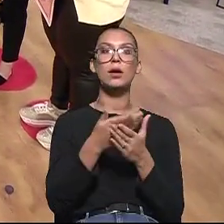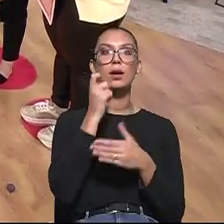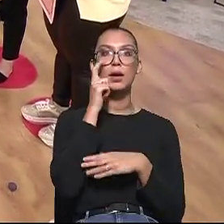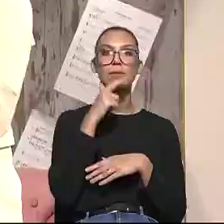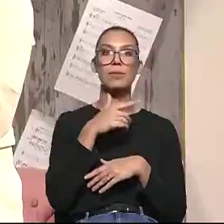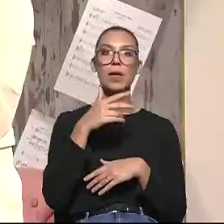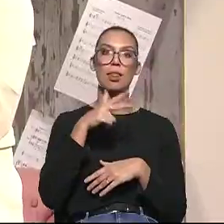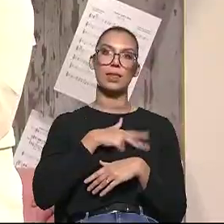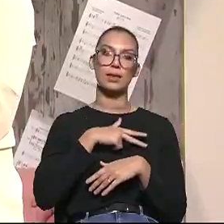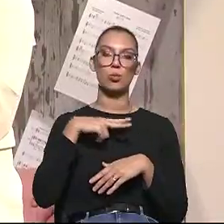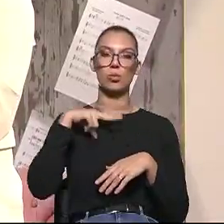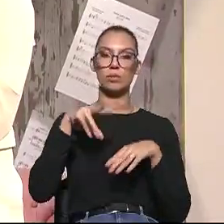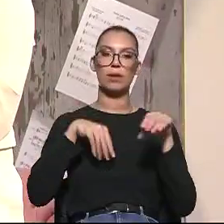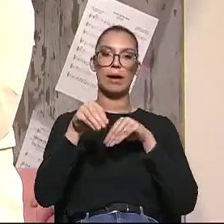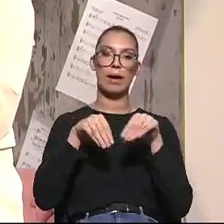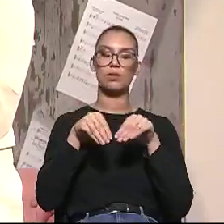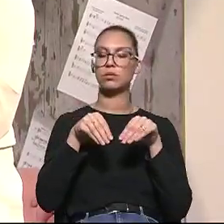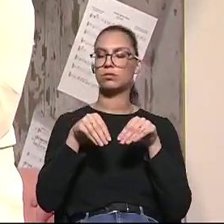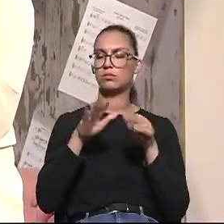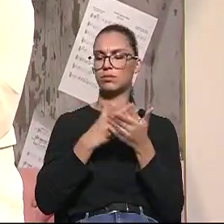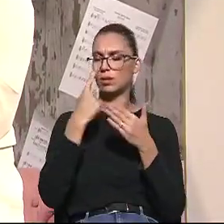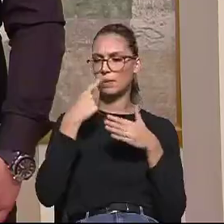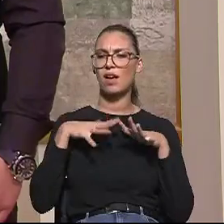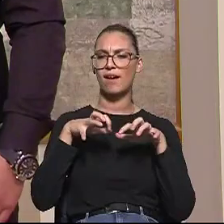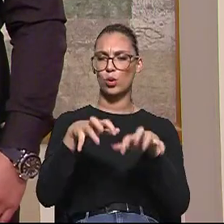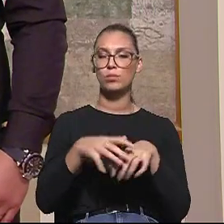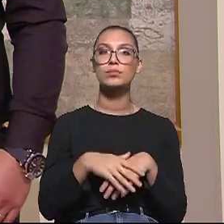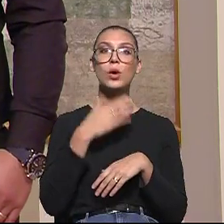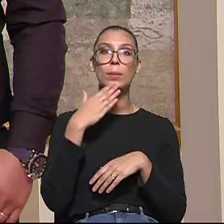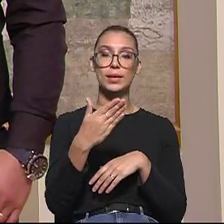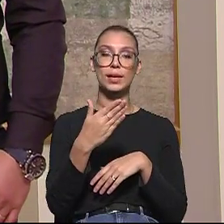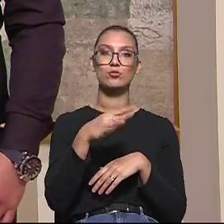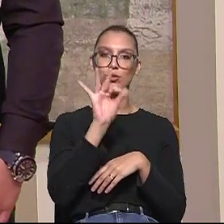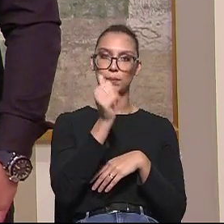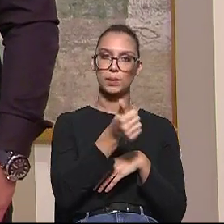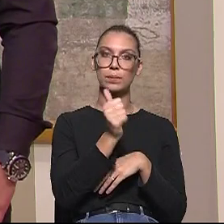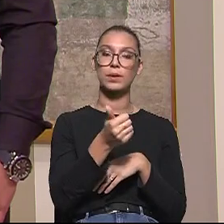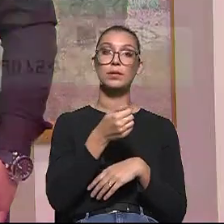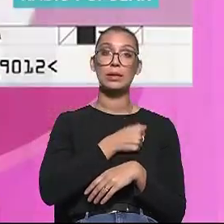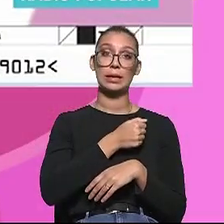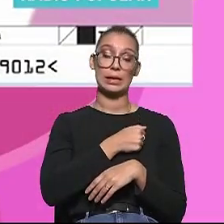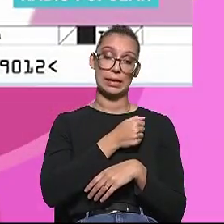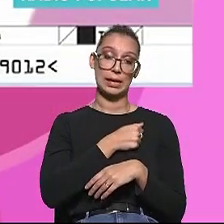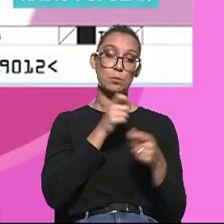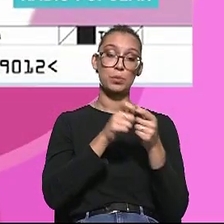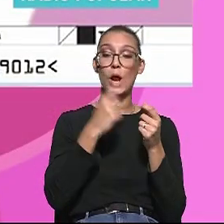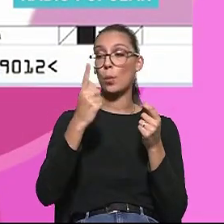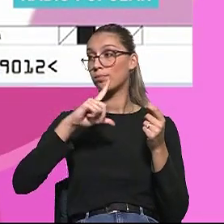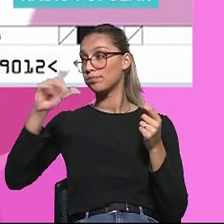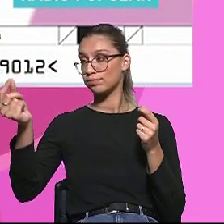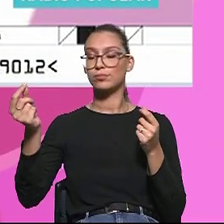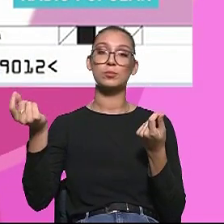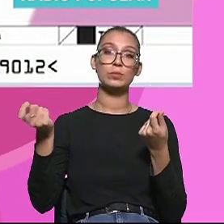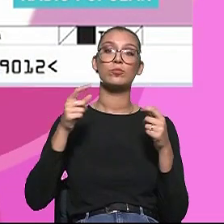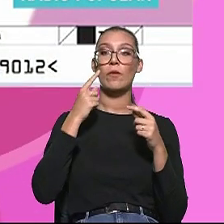o Cancro. Ah, muito bem escolhido. Muito obrigada por terem vindo. Bom regresso a casa, umas casas obrigado. Mais longe, outras mais perto, mas Portugal é sempre a nossa